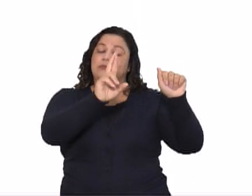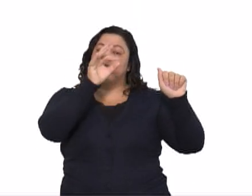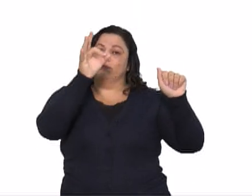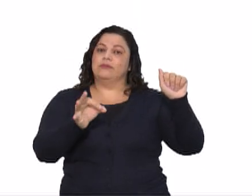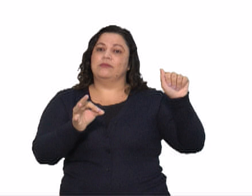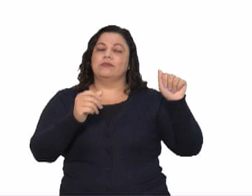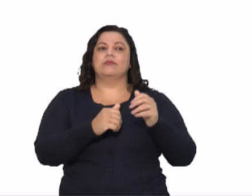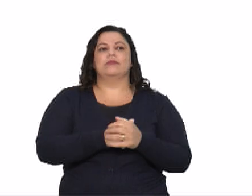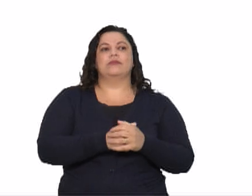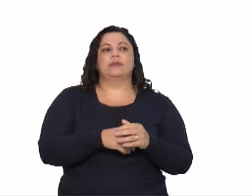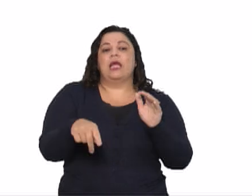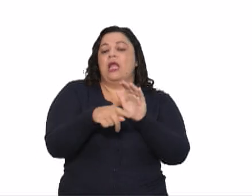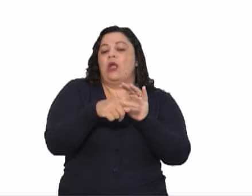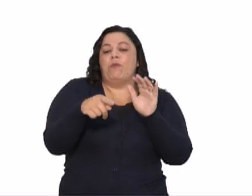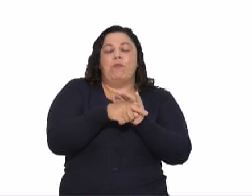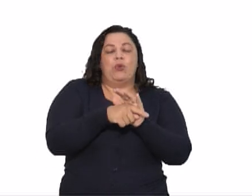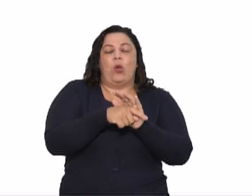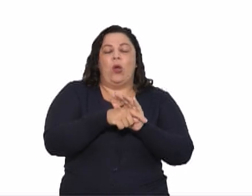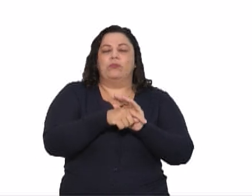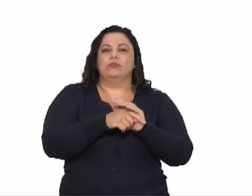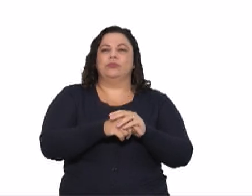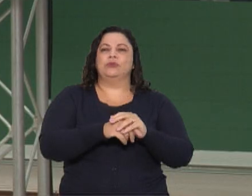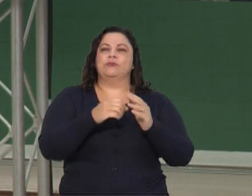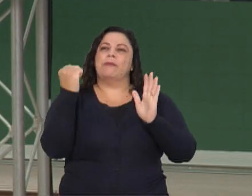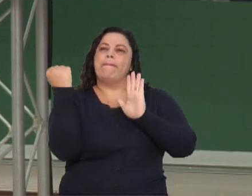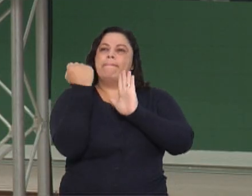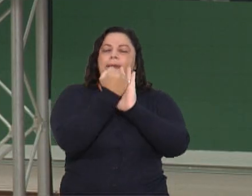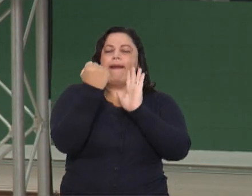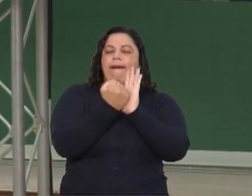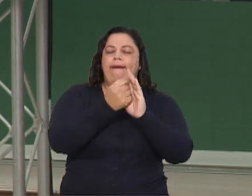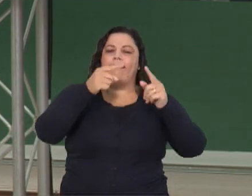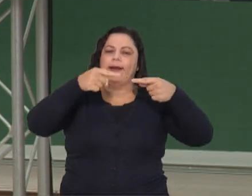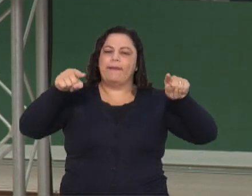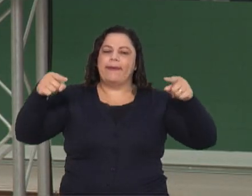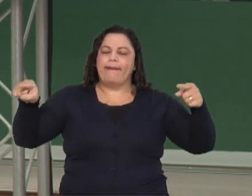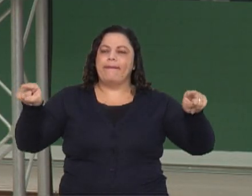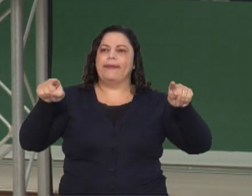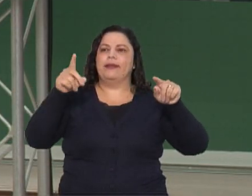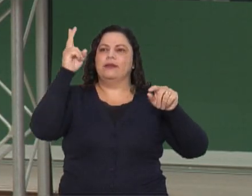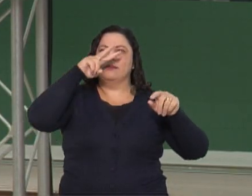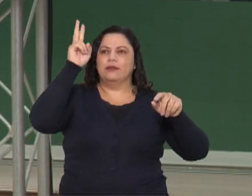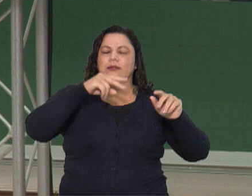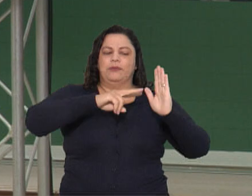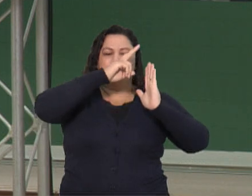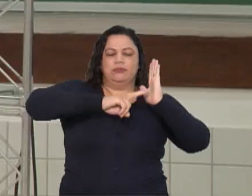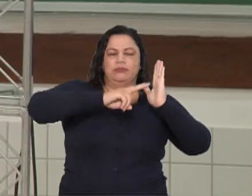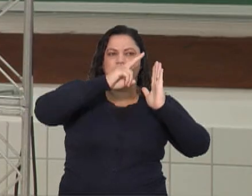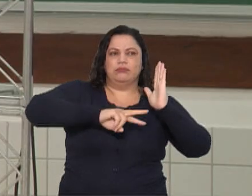de escrita da música. Lembram lá que eu falei sobre registro musical?